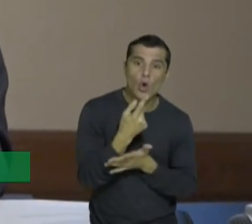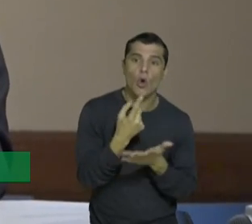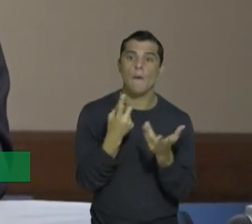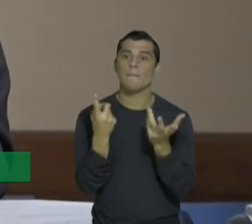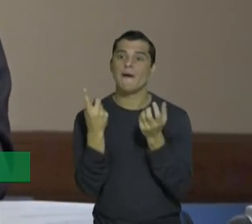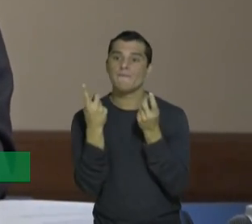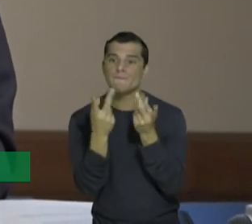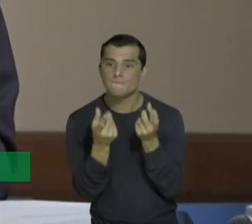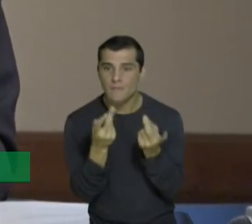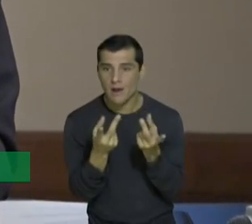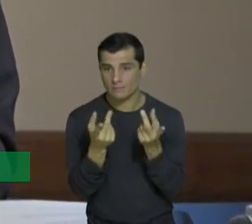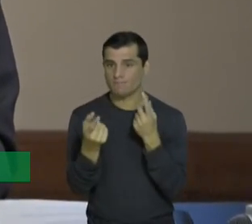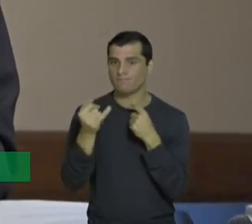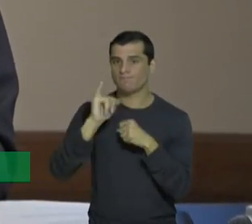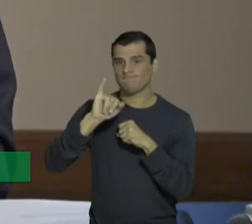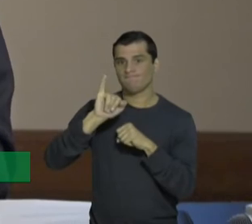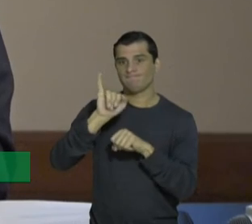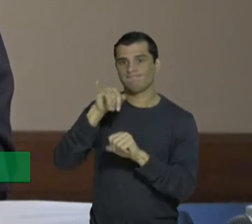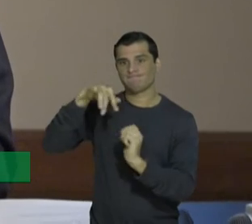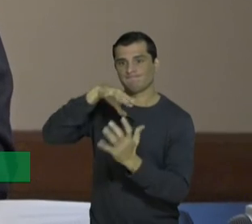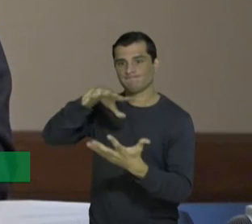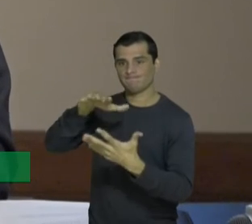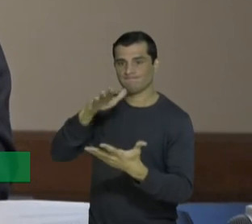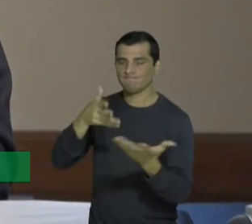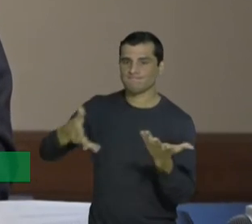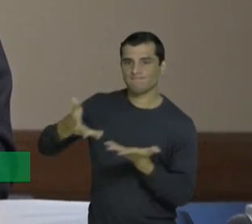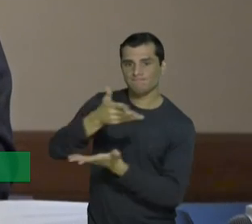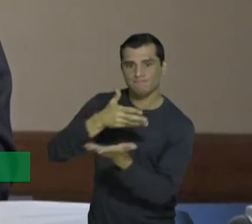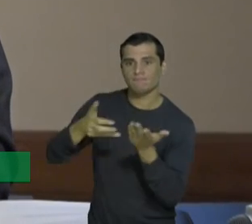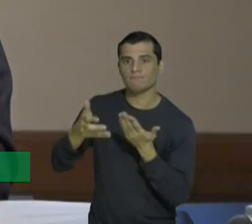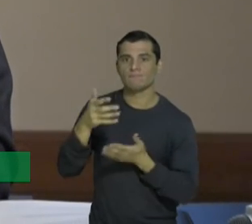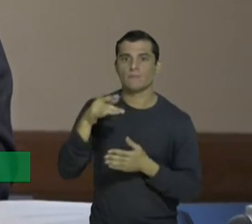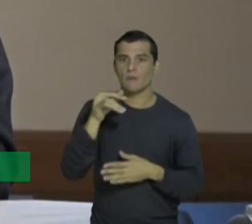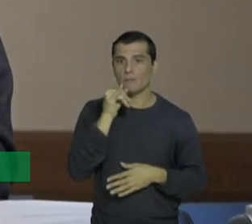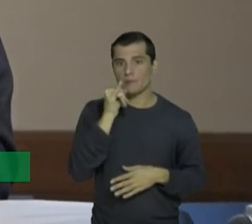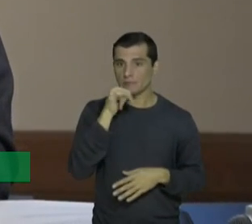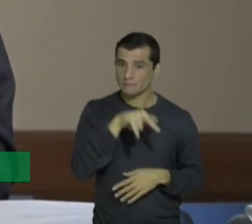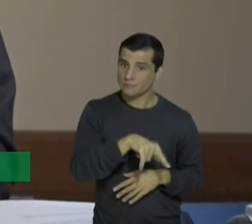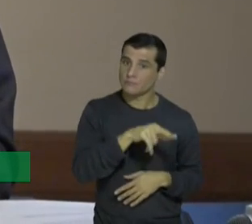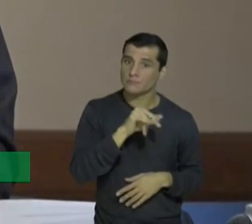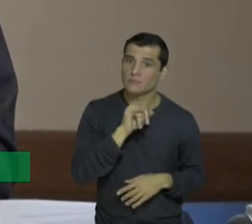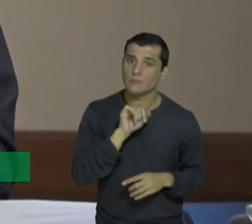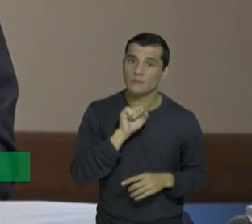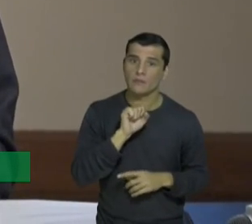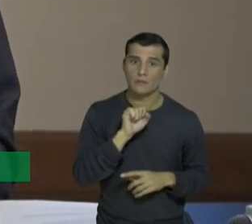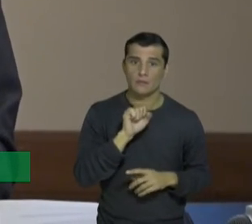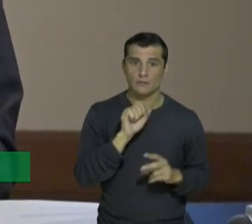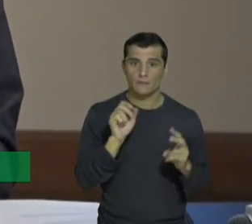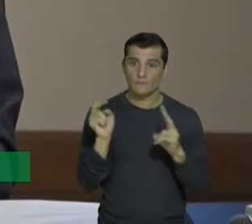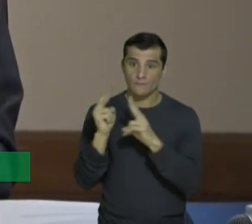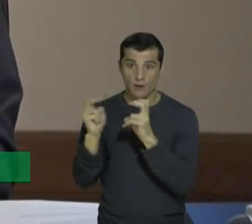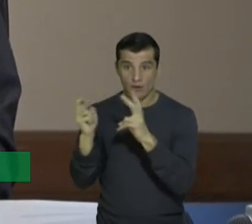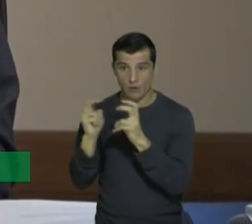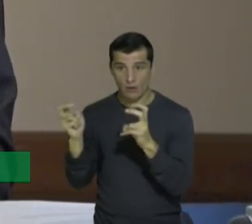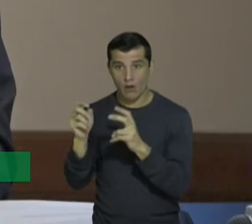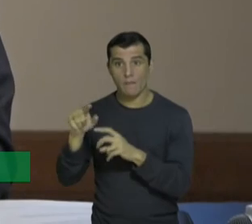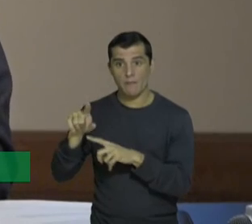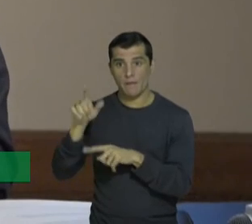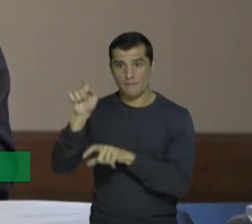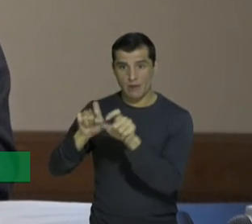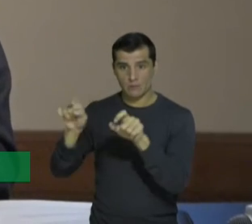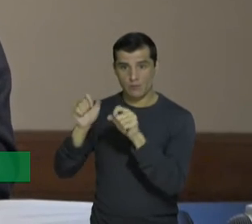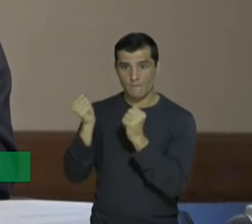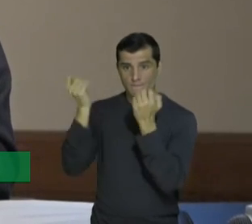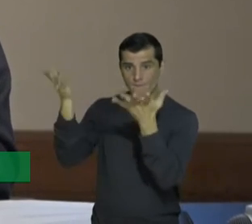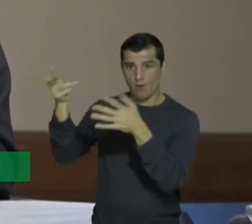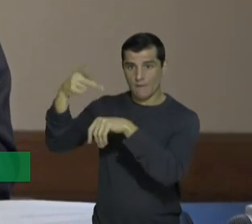tecnologia e de novo esse esse assunto de que Florianópolis tem é um número muito grande não só florianópol Santa Catarina como um todo